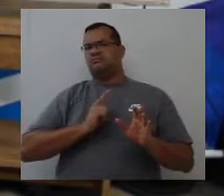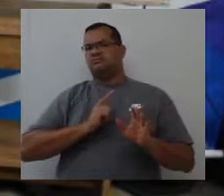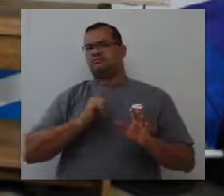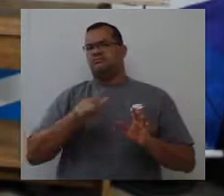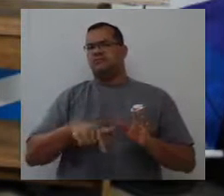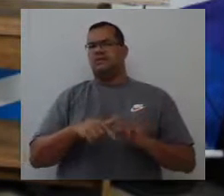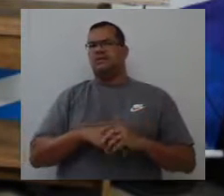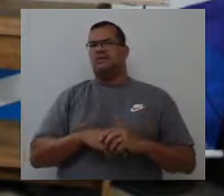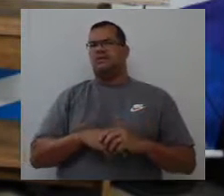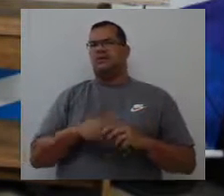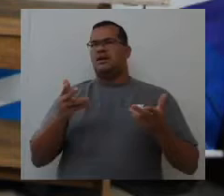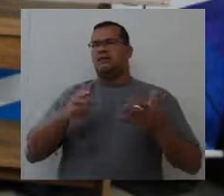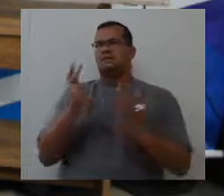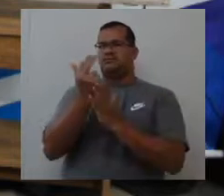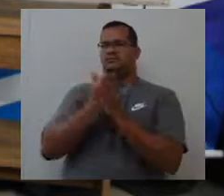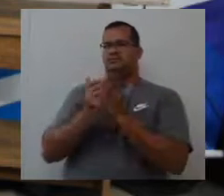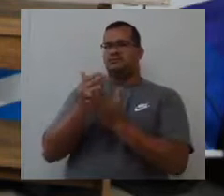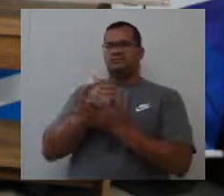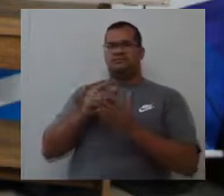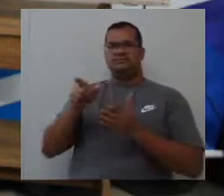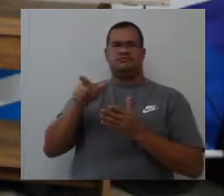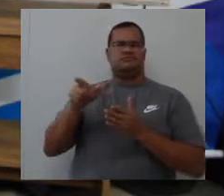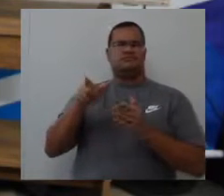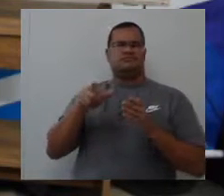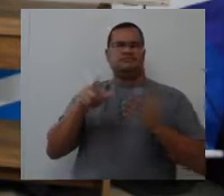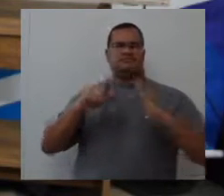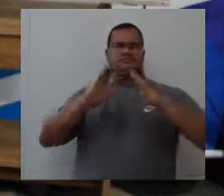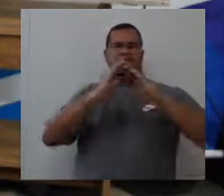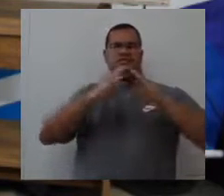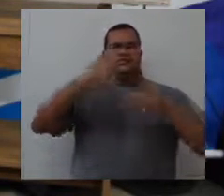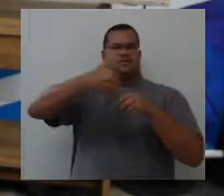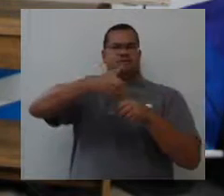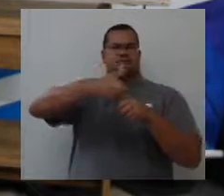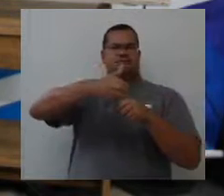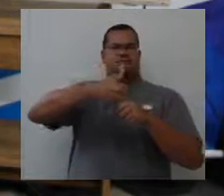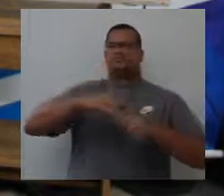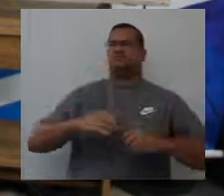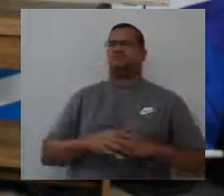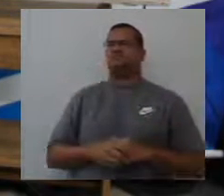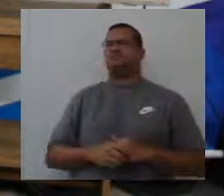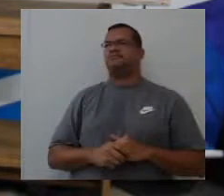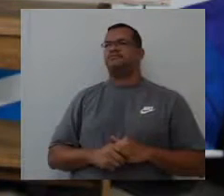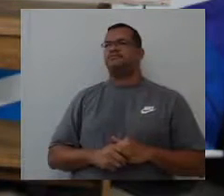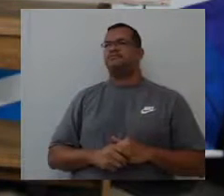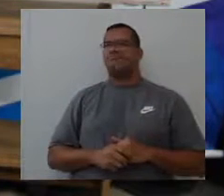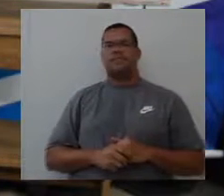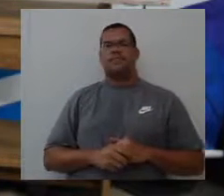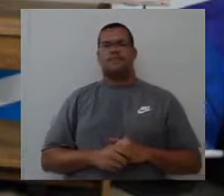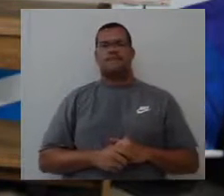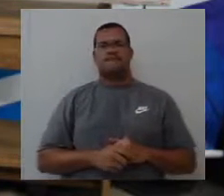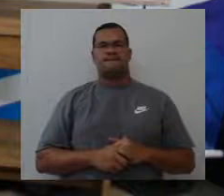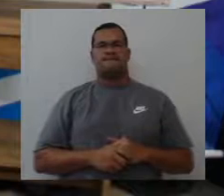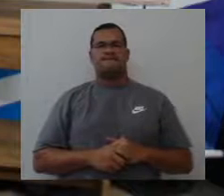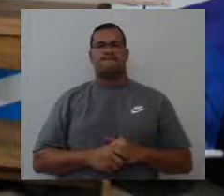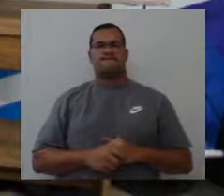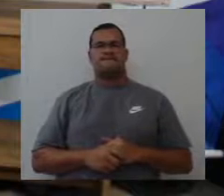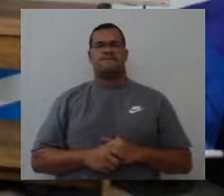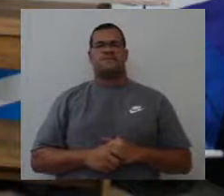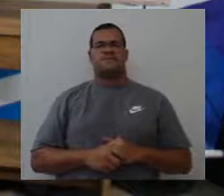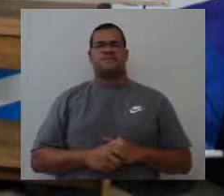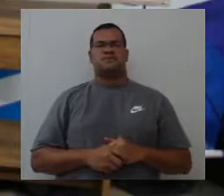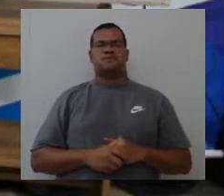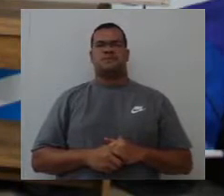com a nossa figura do posto que a gente considerou no início do texto. Olha só. Tela geral,